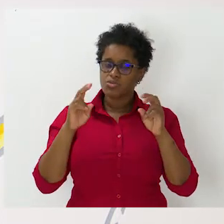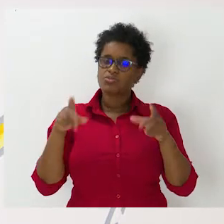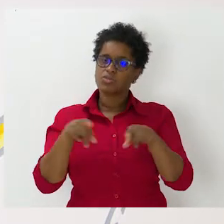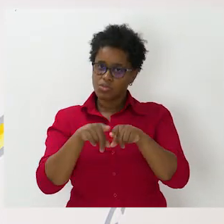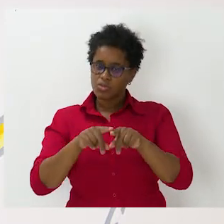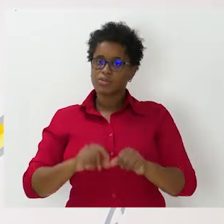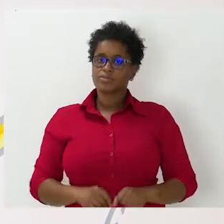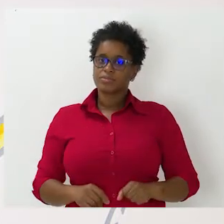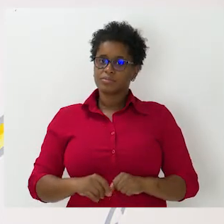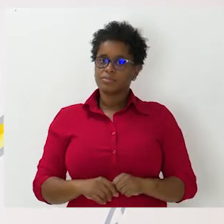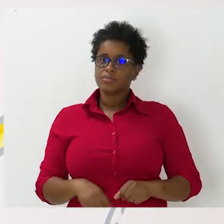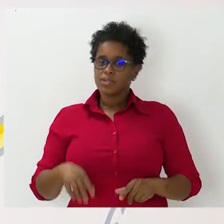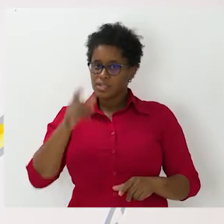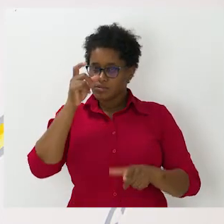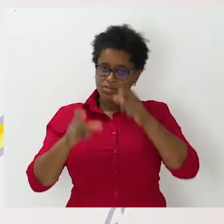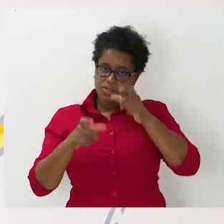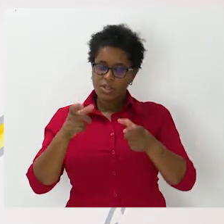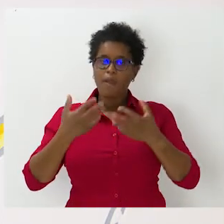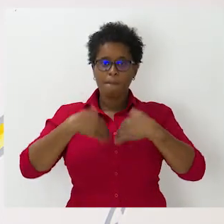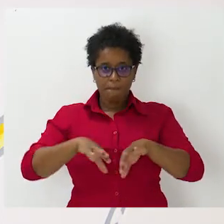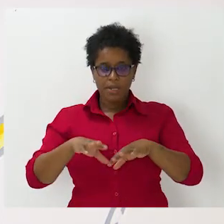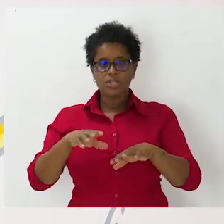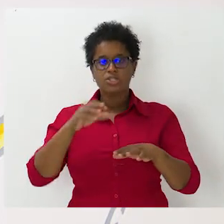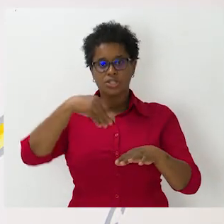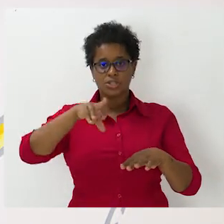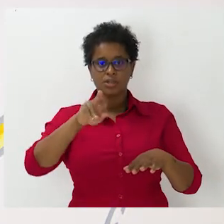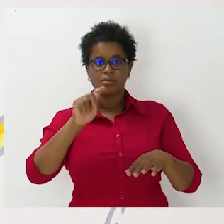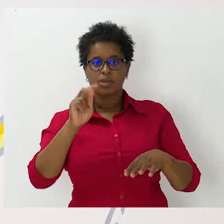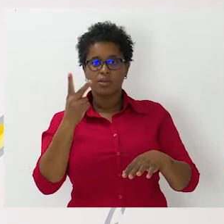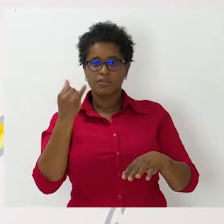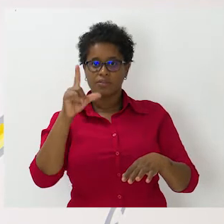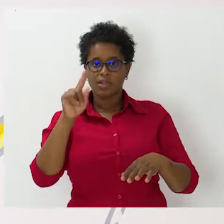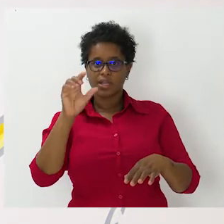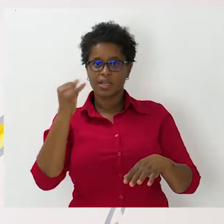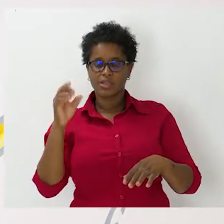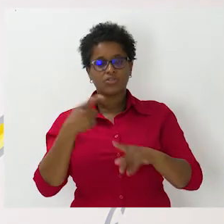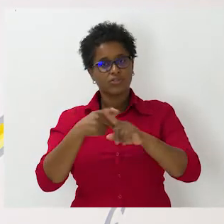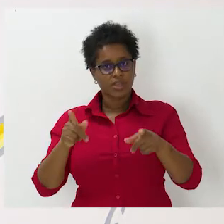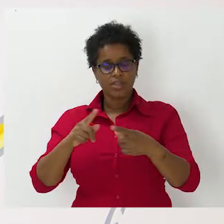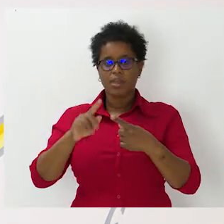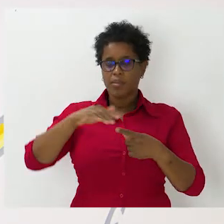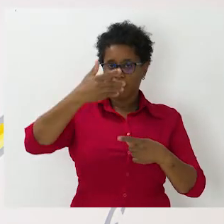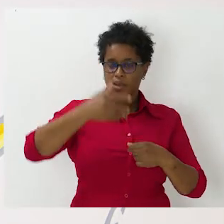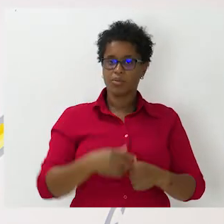comuns a cidadãos, mas privilégios são diferentes. Em primeiro lugar,